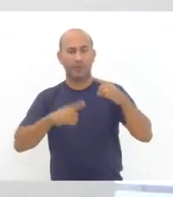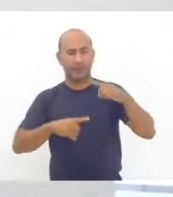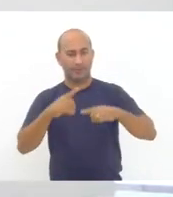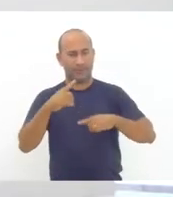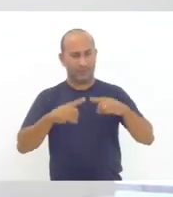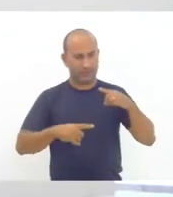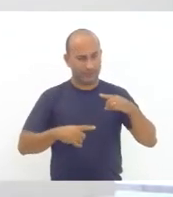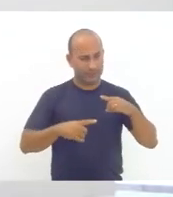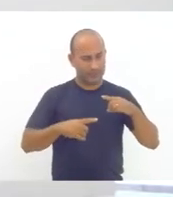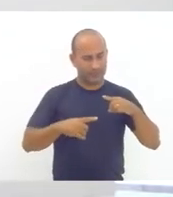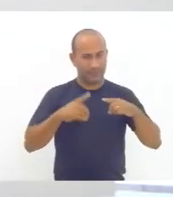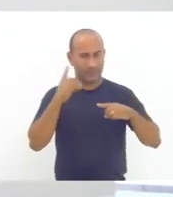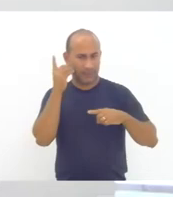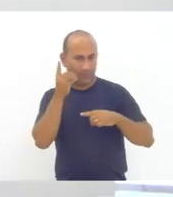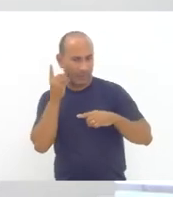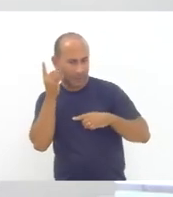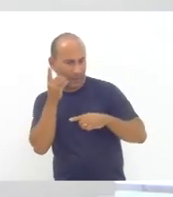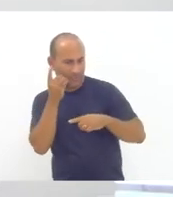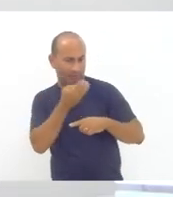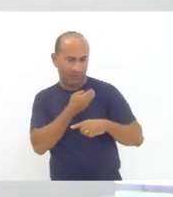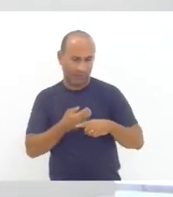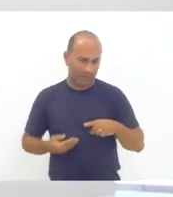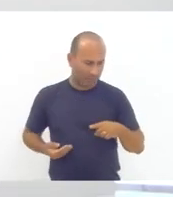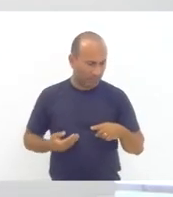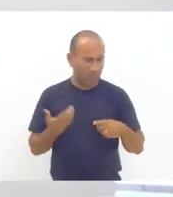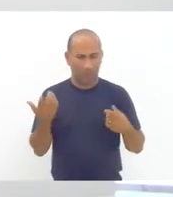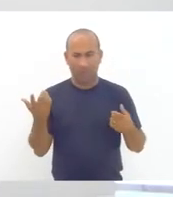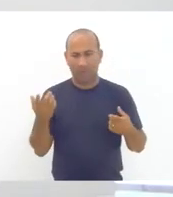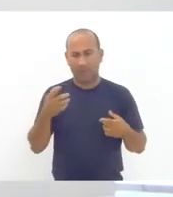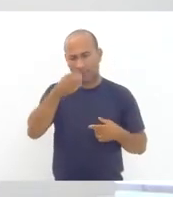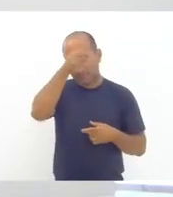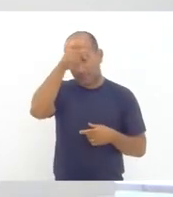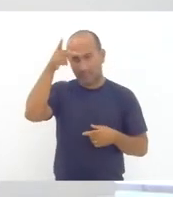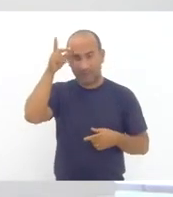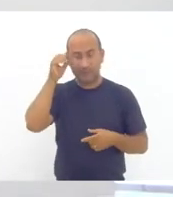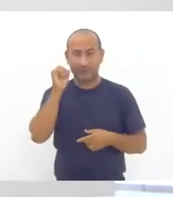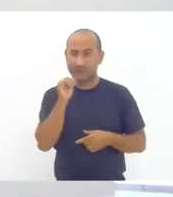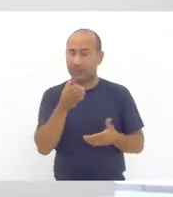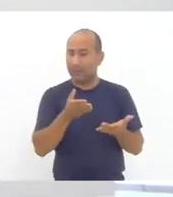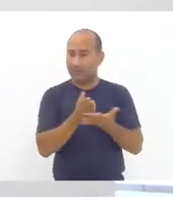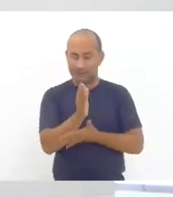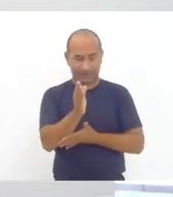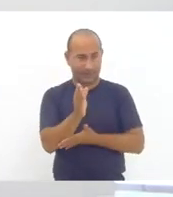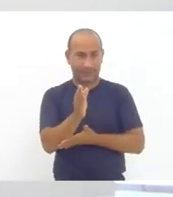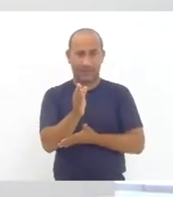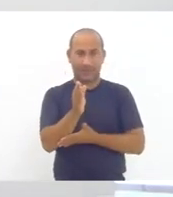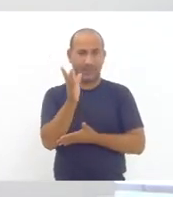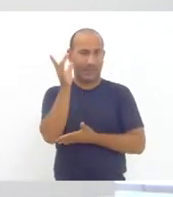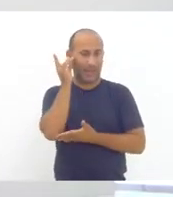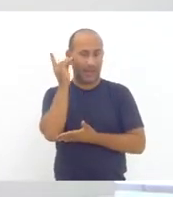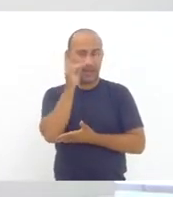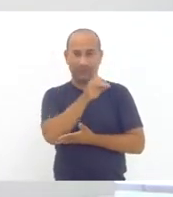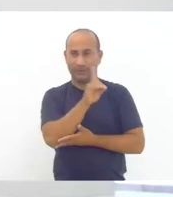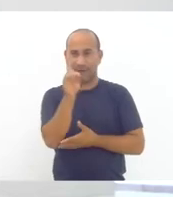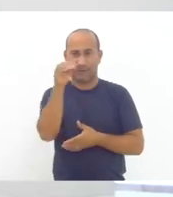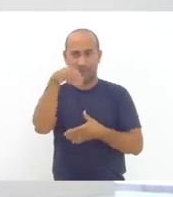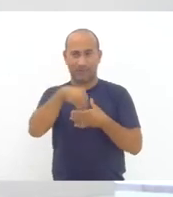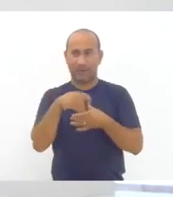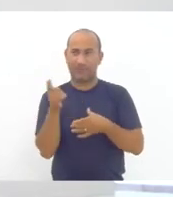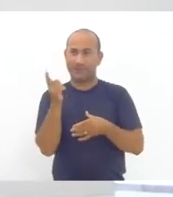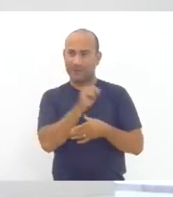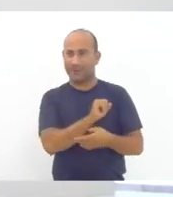candidatos seja a Governador Prefeito se não passar na rádio Saara não é eleito e esse é uma verdade